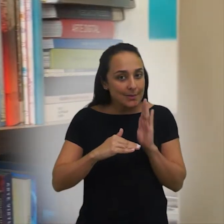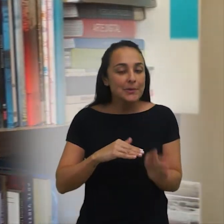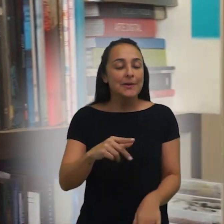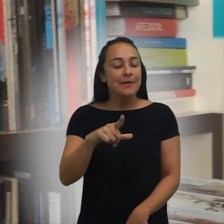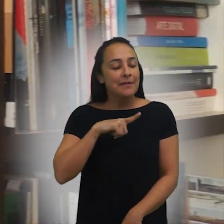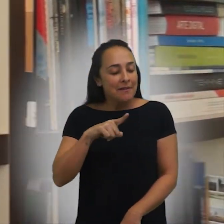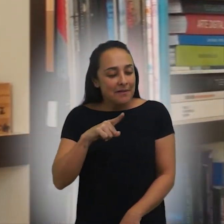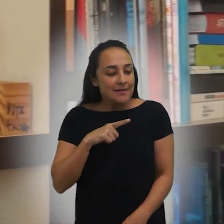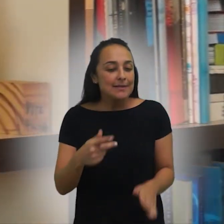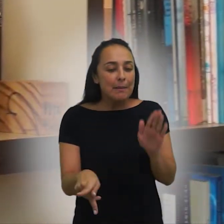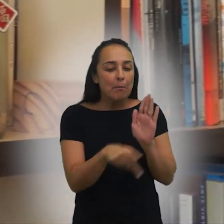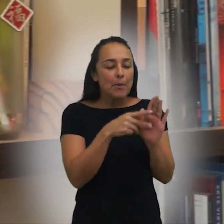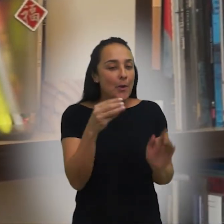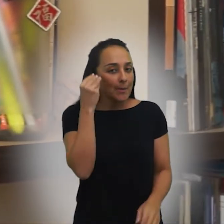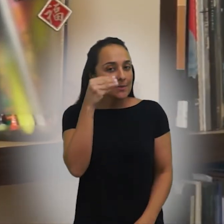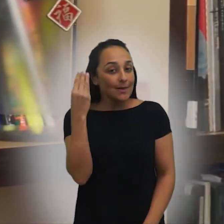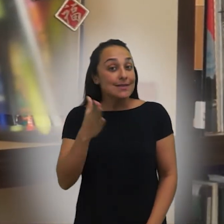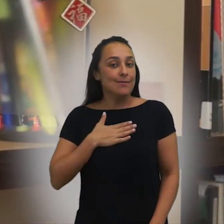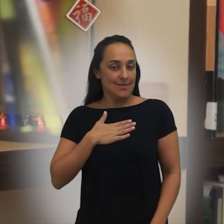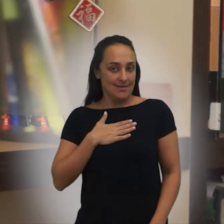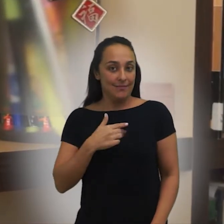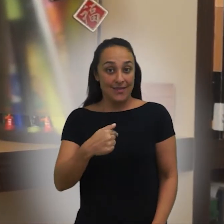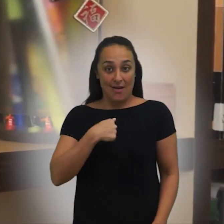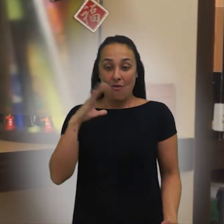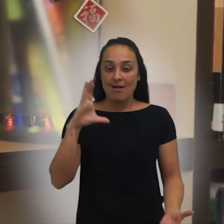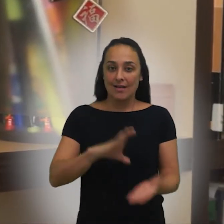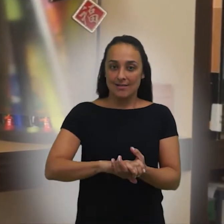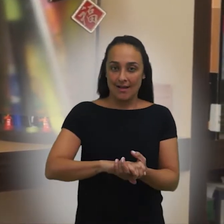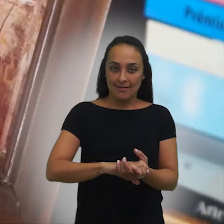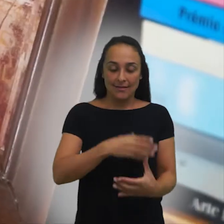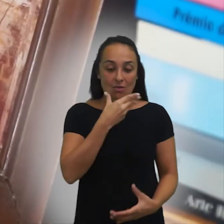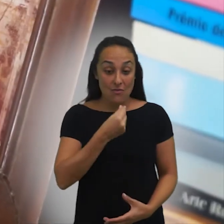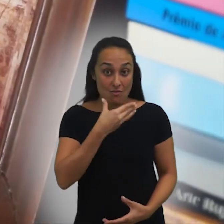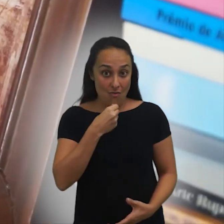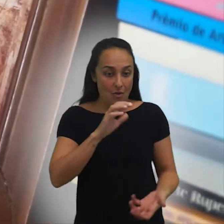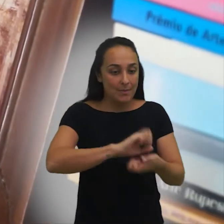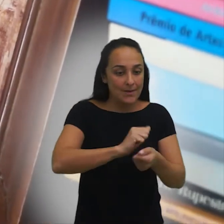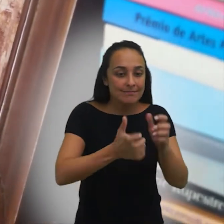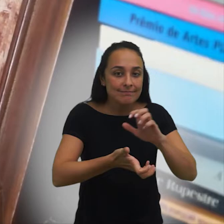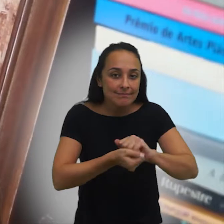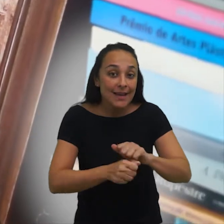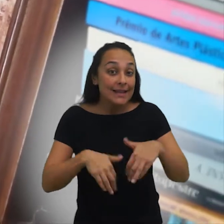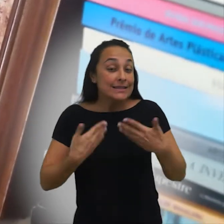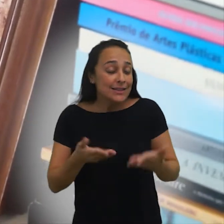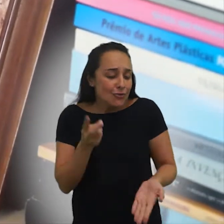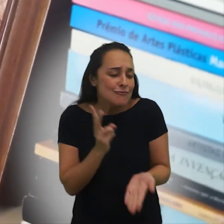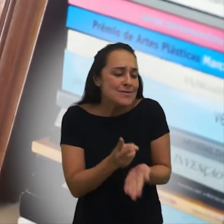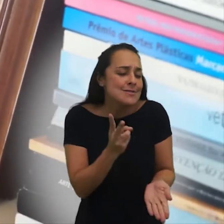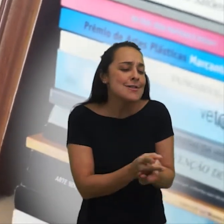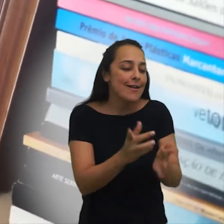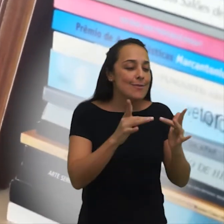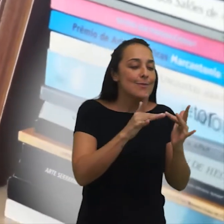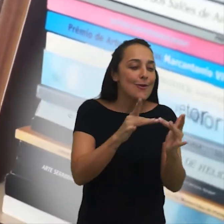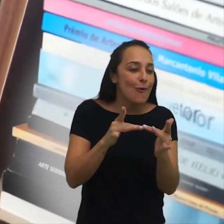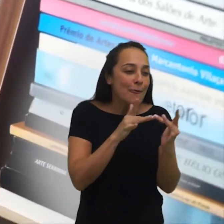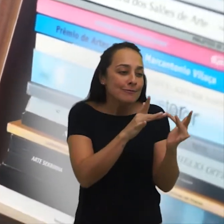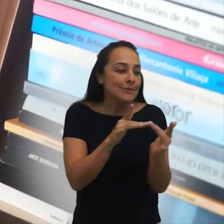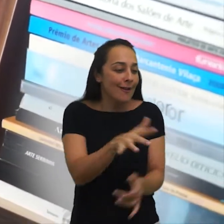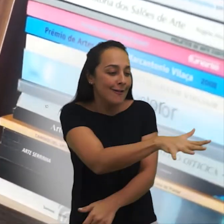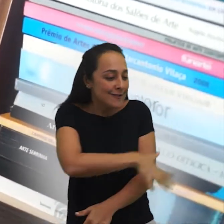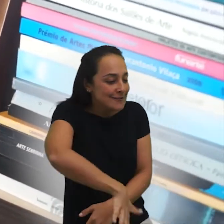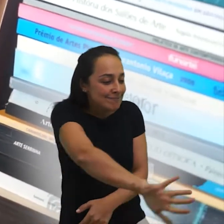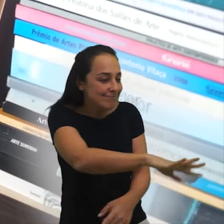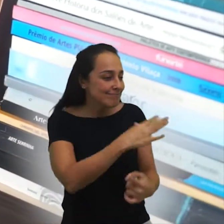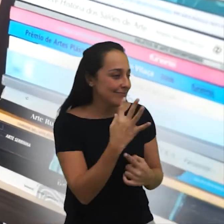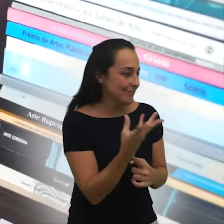e tenho, desde a minha juventude, um contato bastante intenso com o meio de arte. Então, com isso,